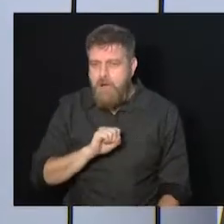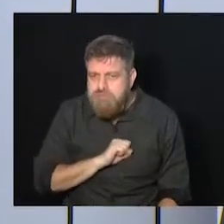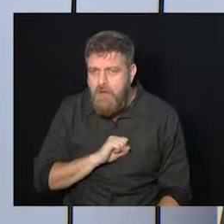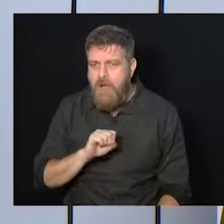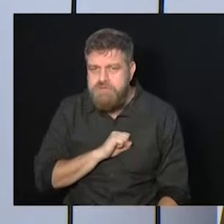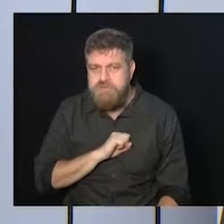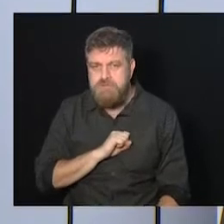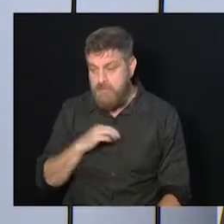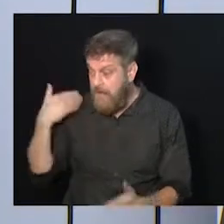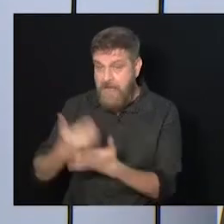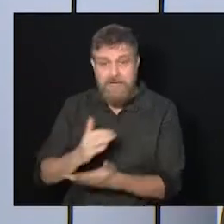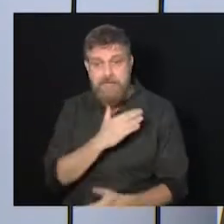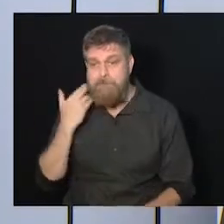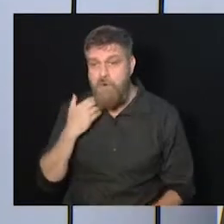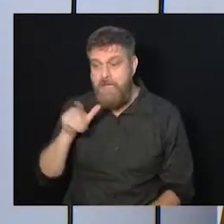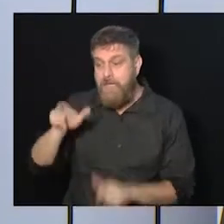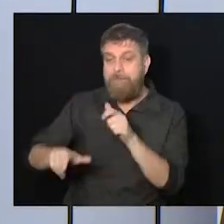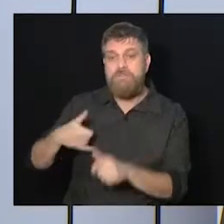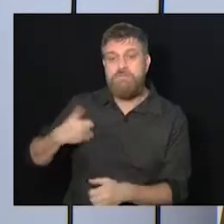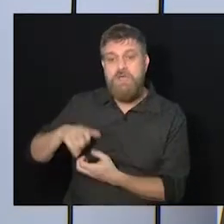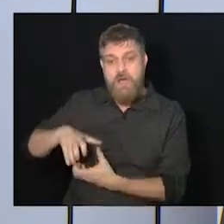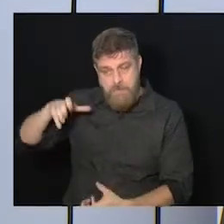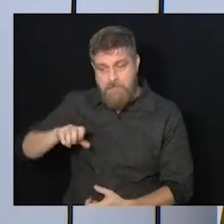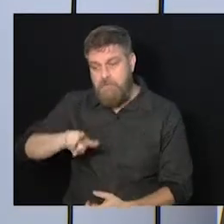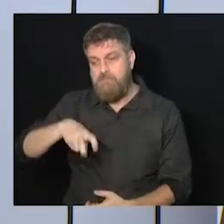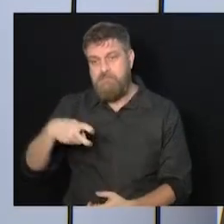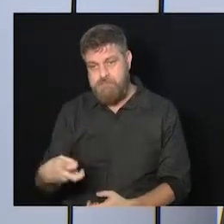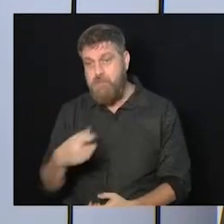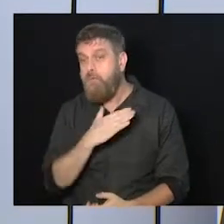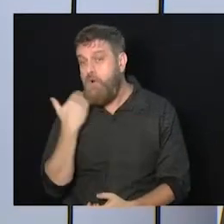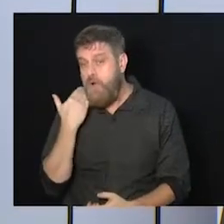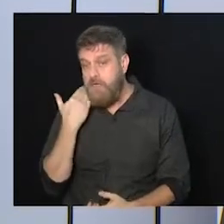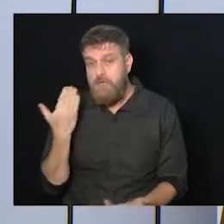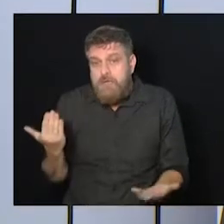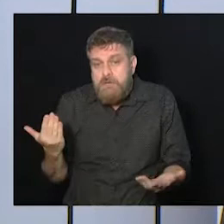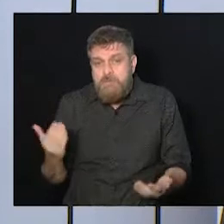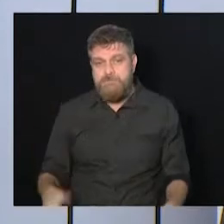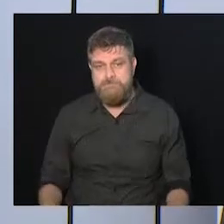até de mortes de idosos e tal, por conta disso, é muito sério. Agora,